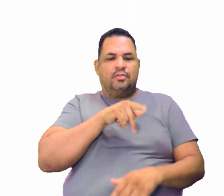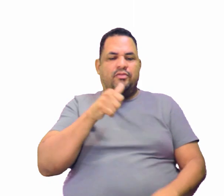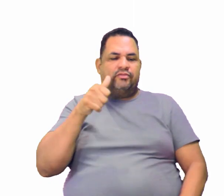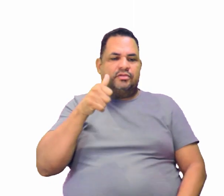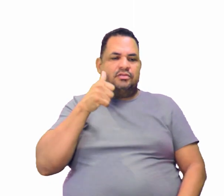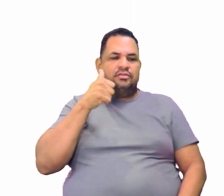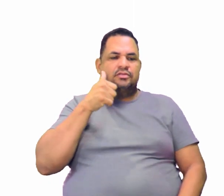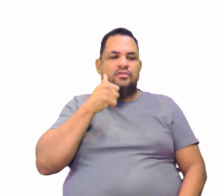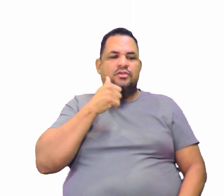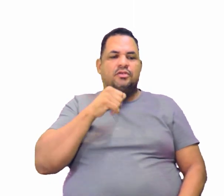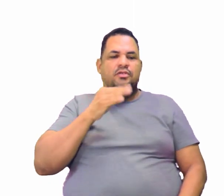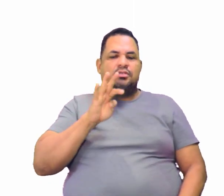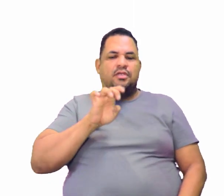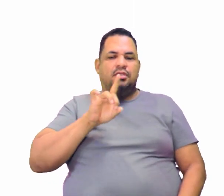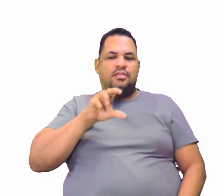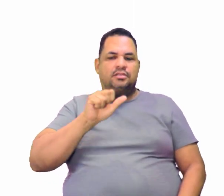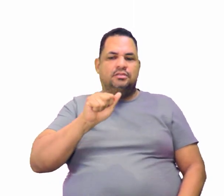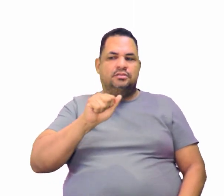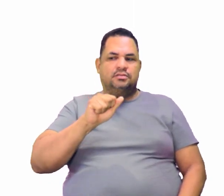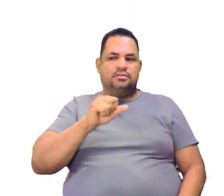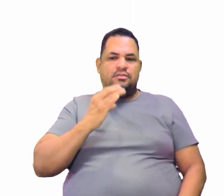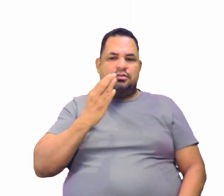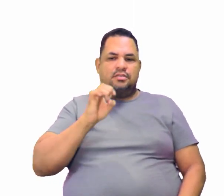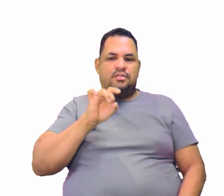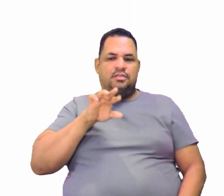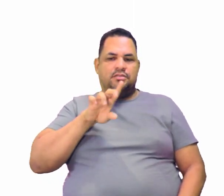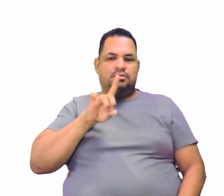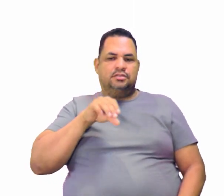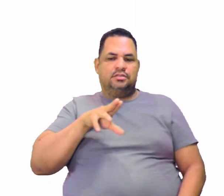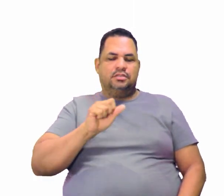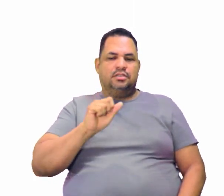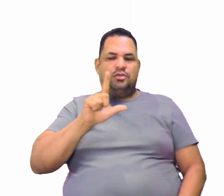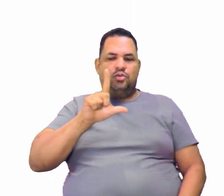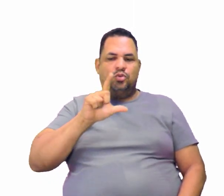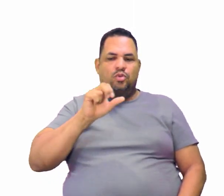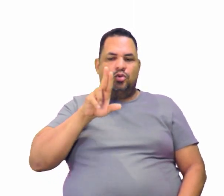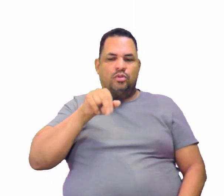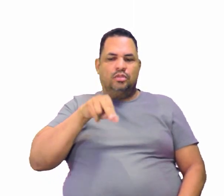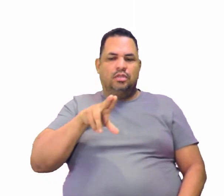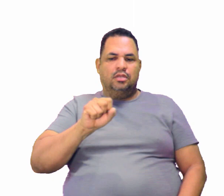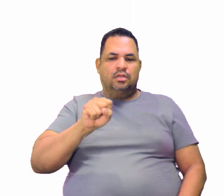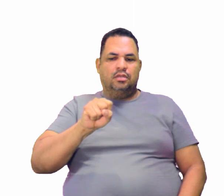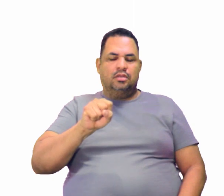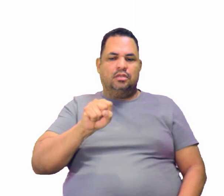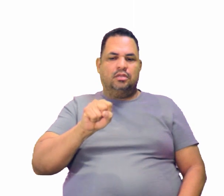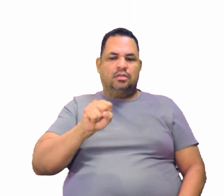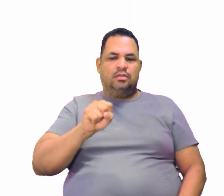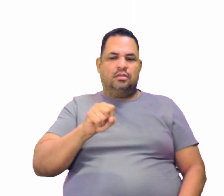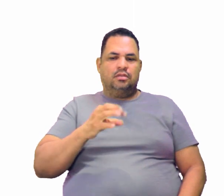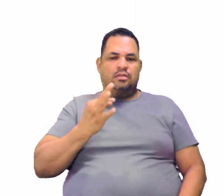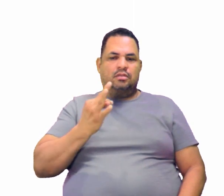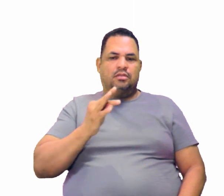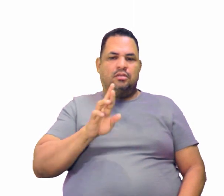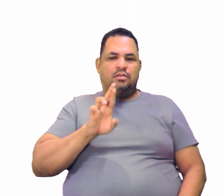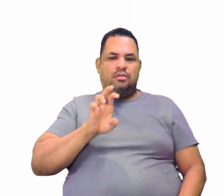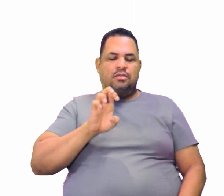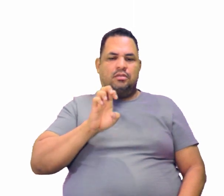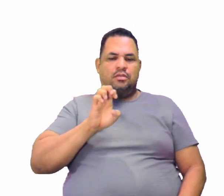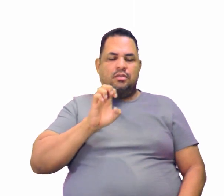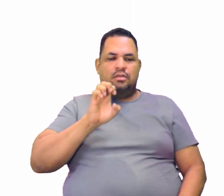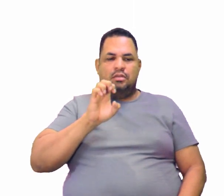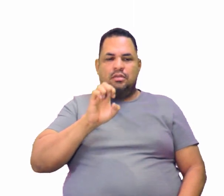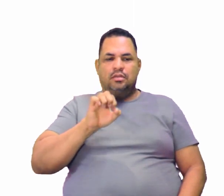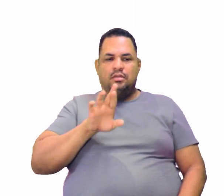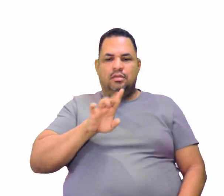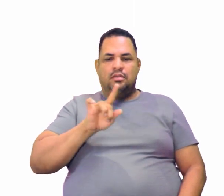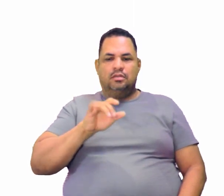Thaisa, Cristina, Luna, olha só, já sei. Nome, Terezinha,